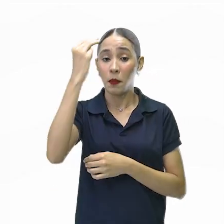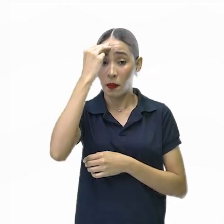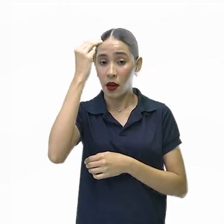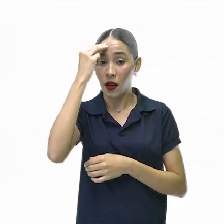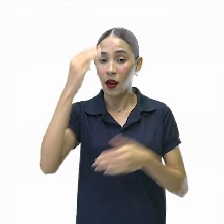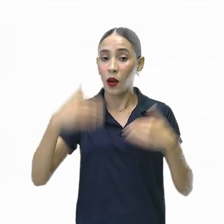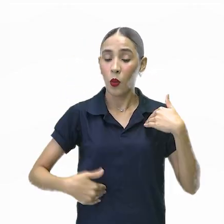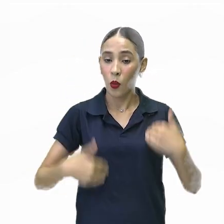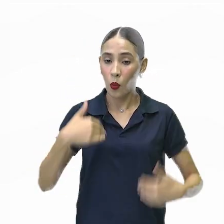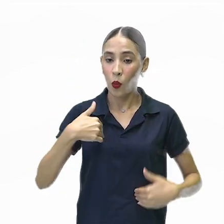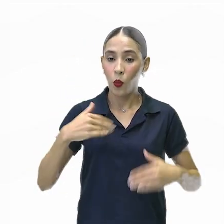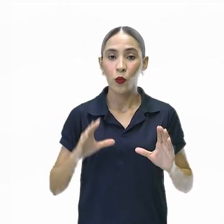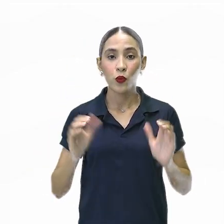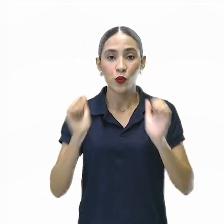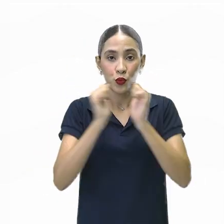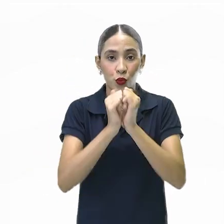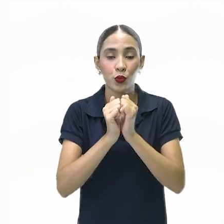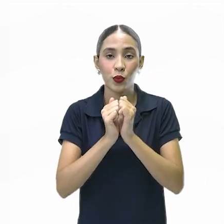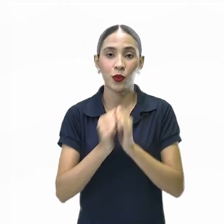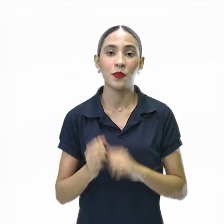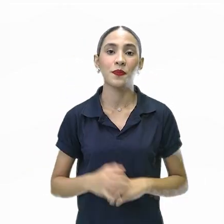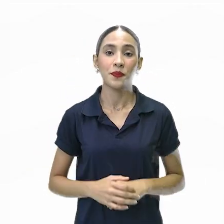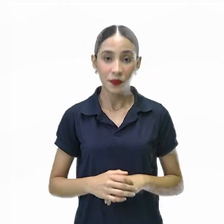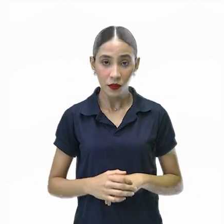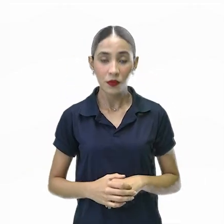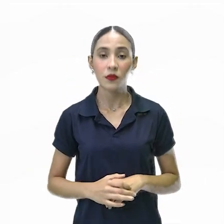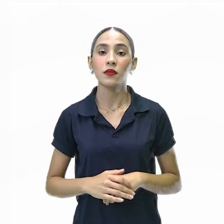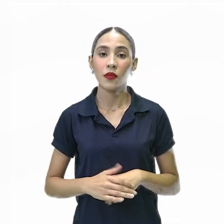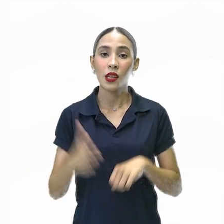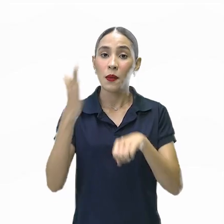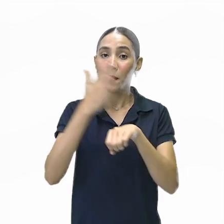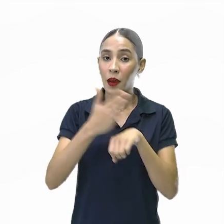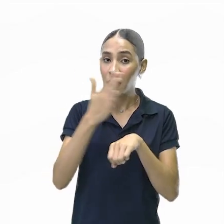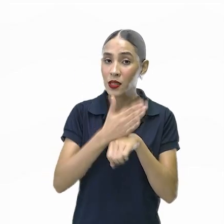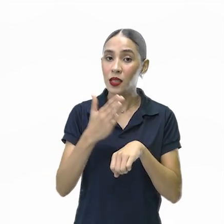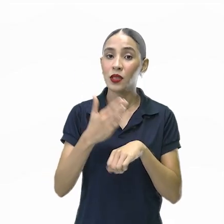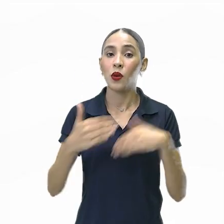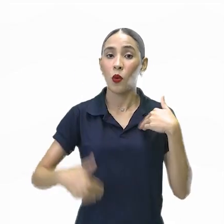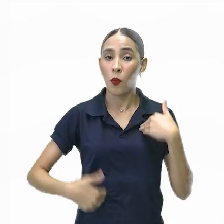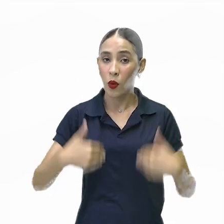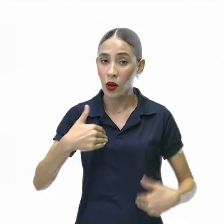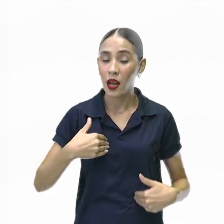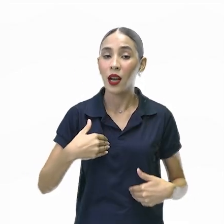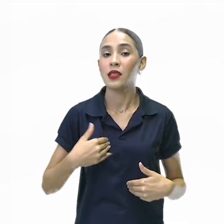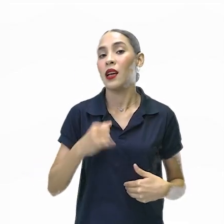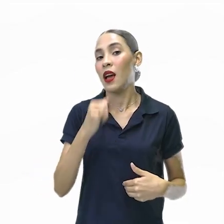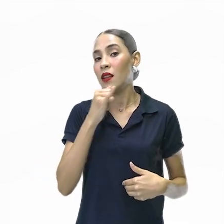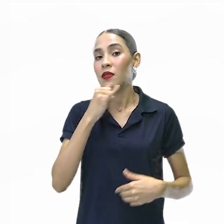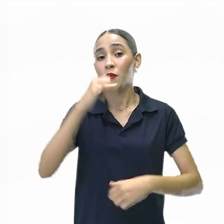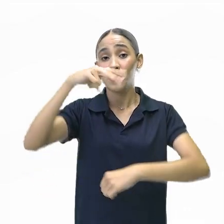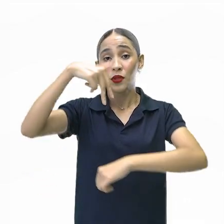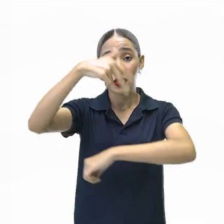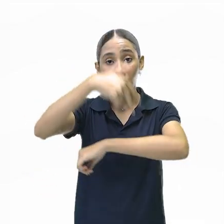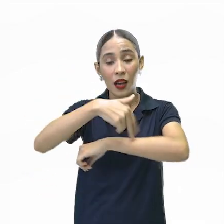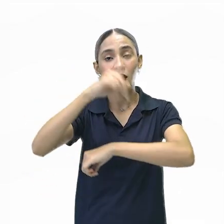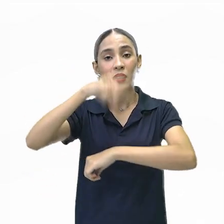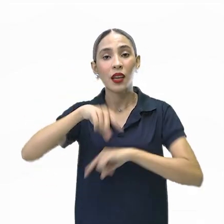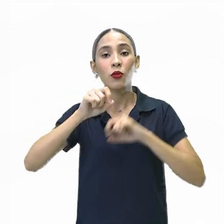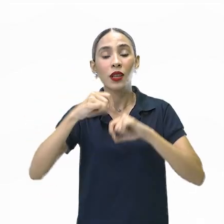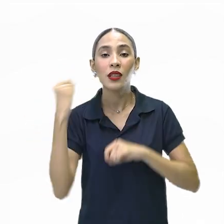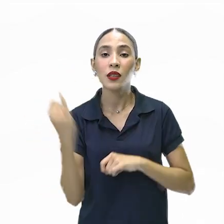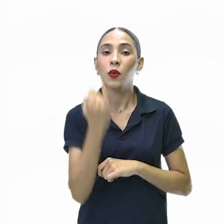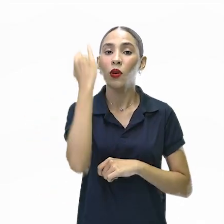e do corpo em conjunto. E essas práticas corporais, no caso a ginástica, elas são